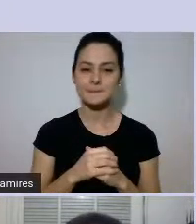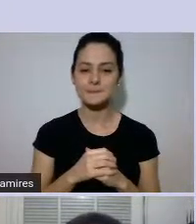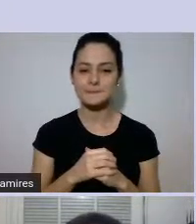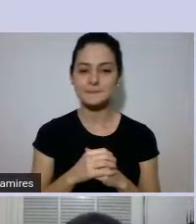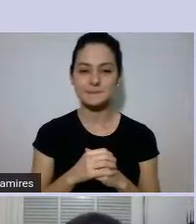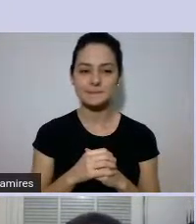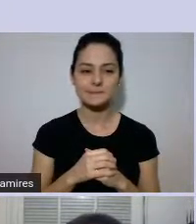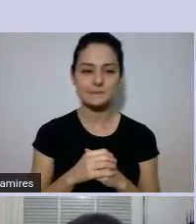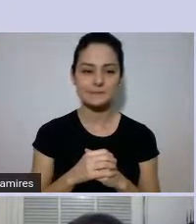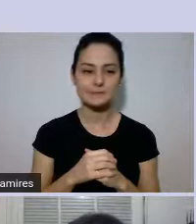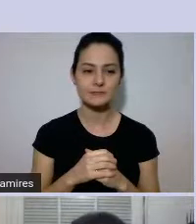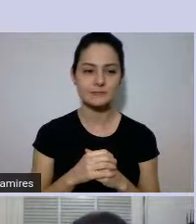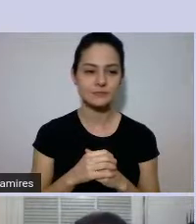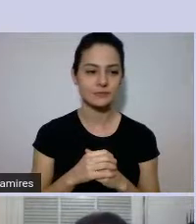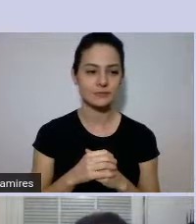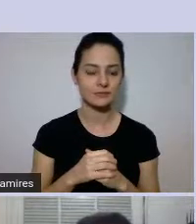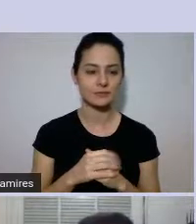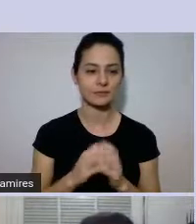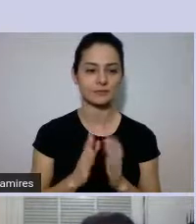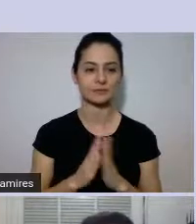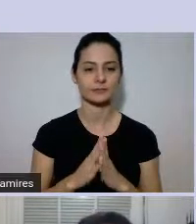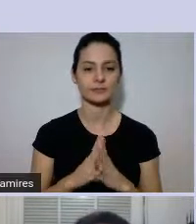Vamos ver.